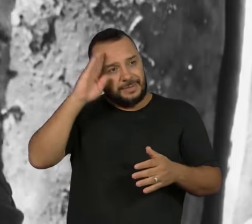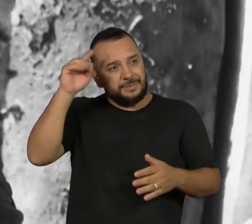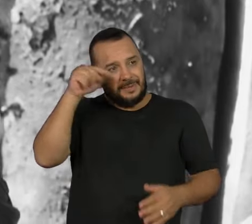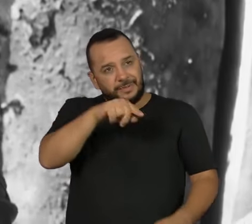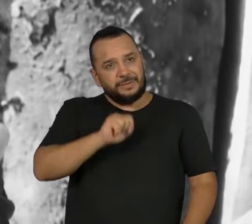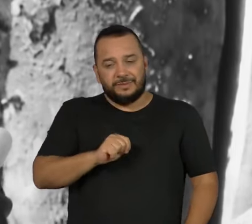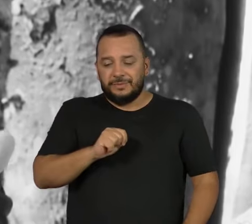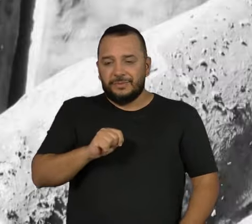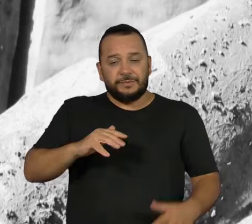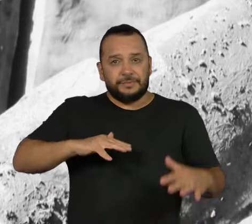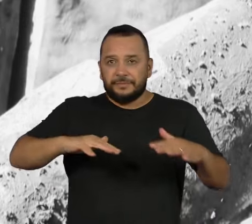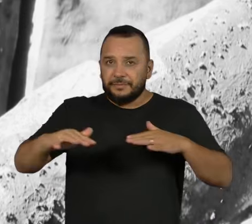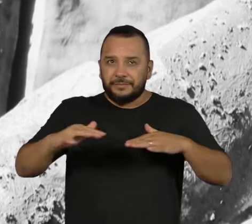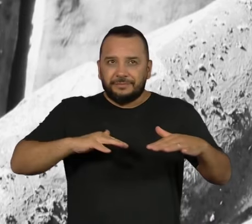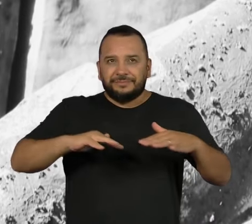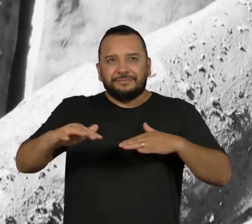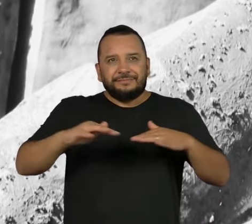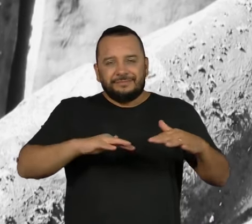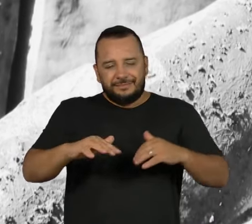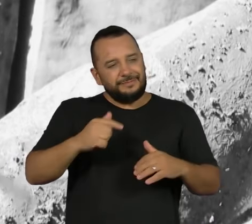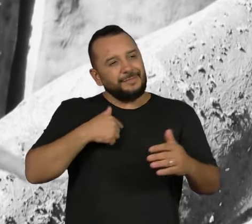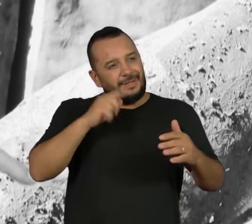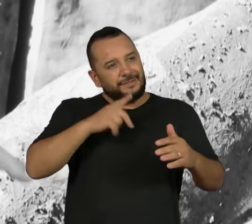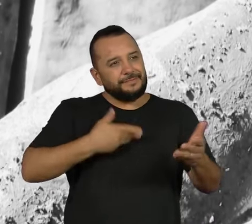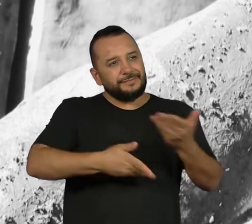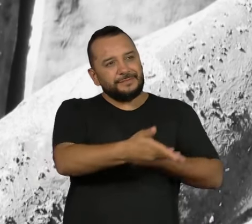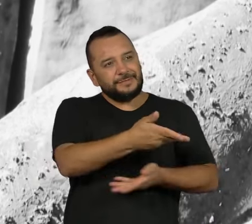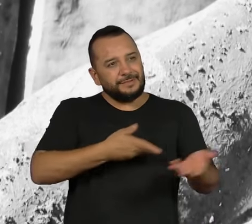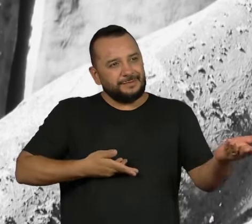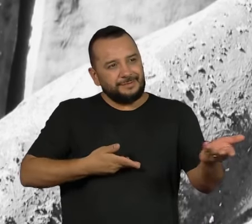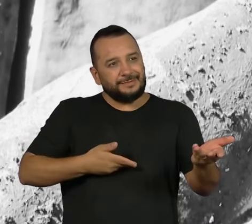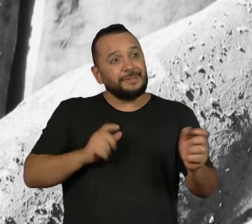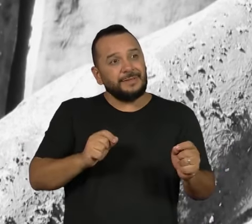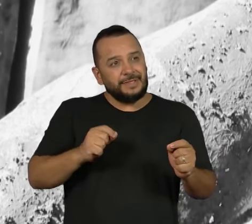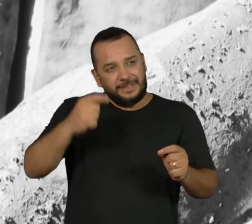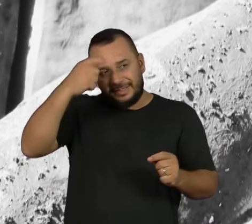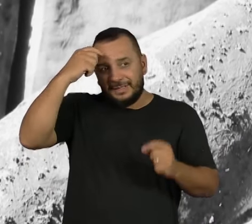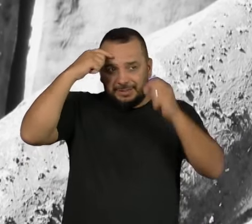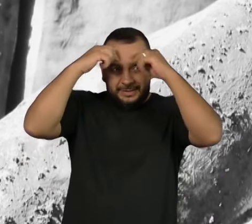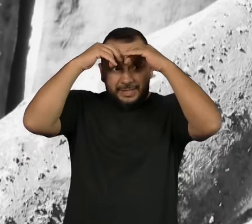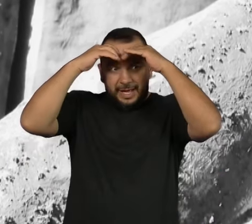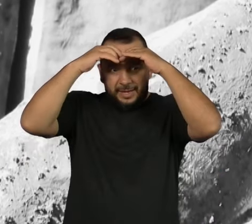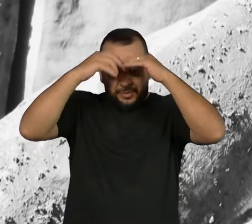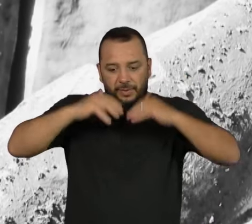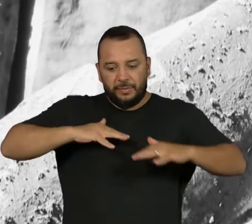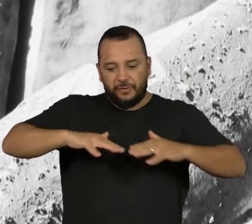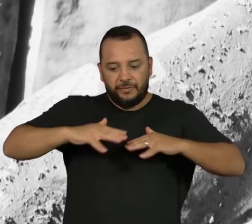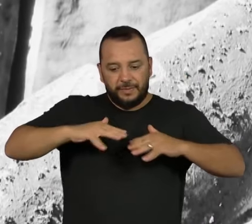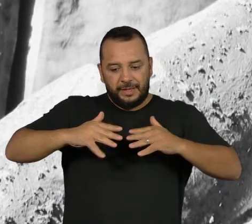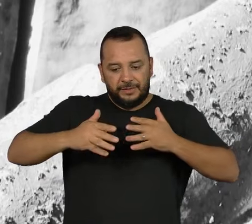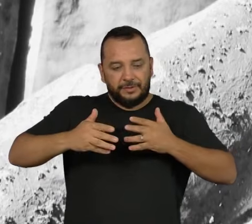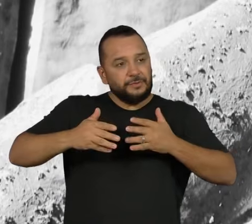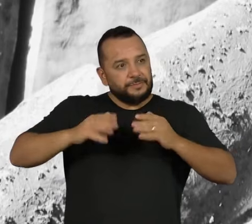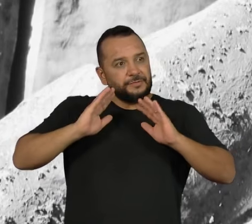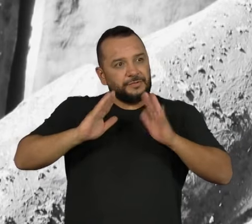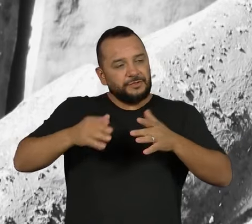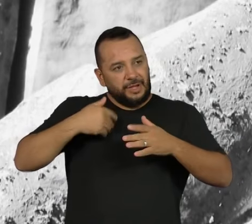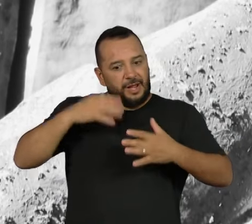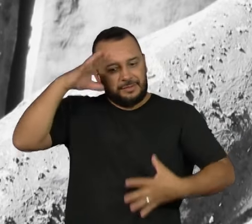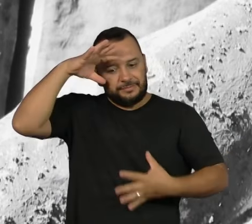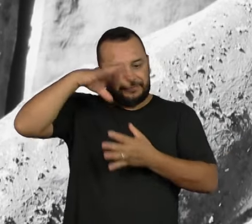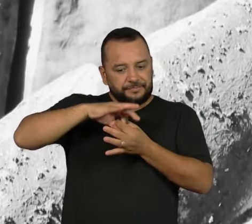O movimento é um toma lá, dá cá com o cérebro. Ou seja, ele informa